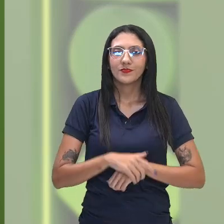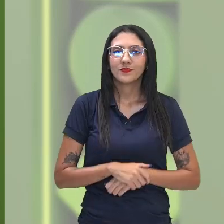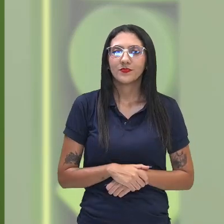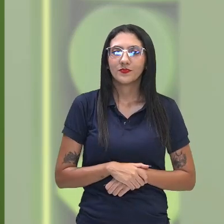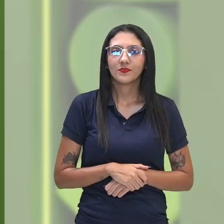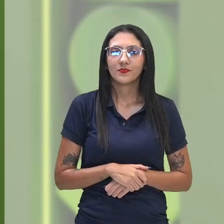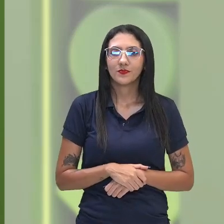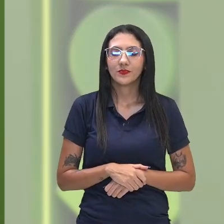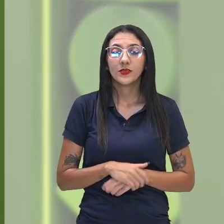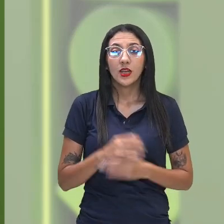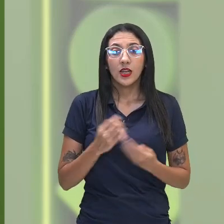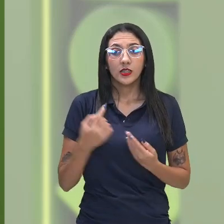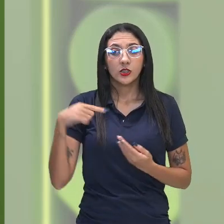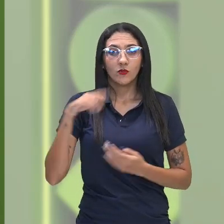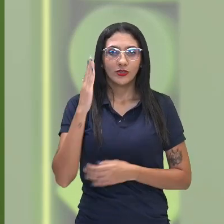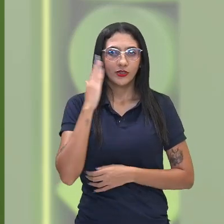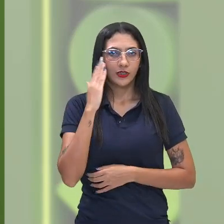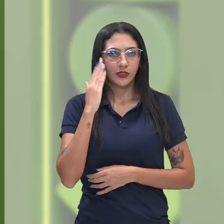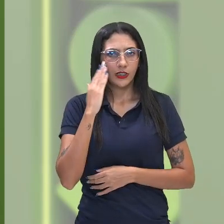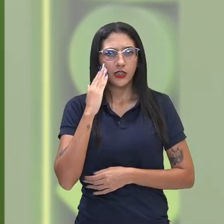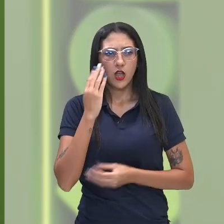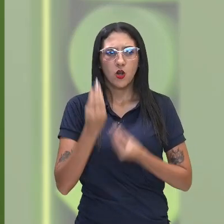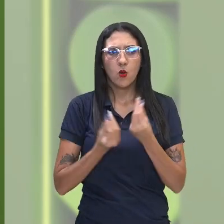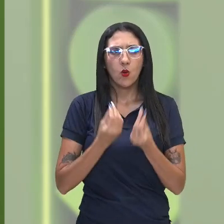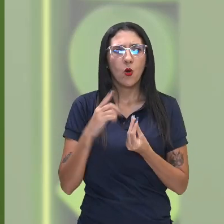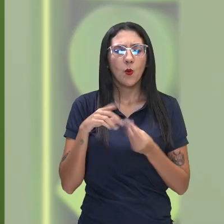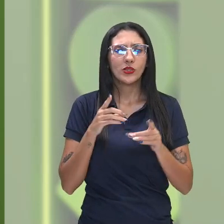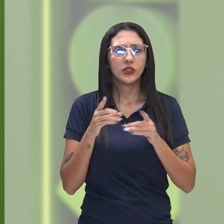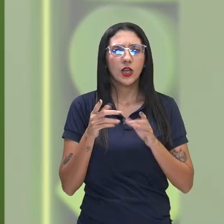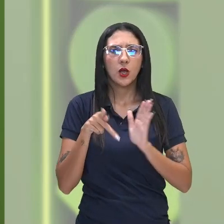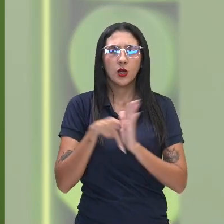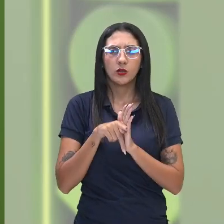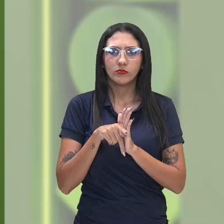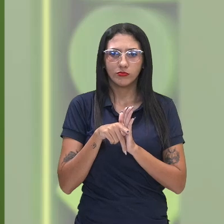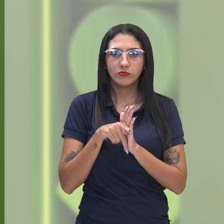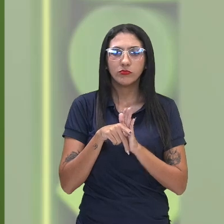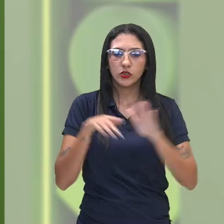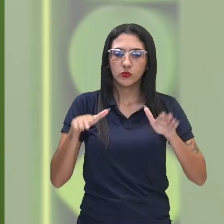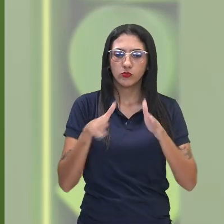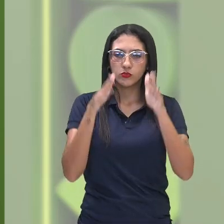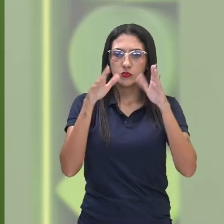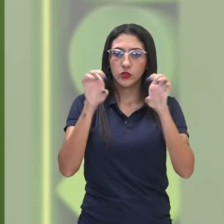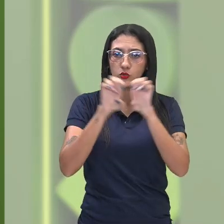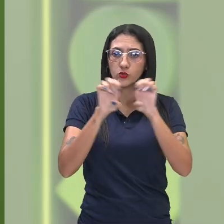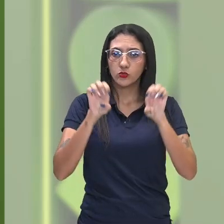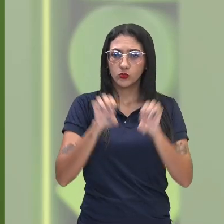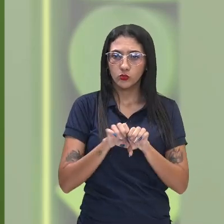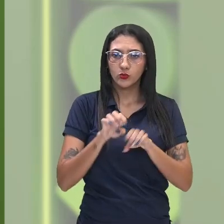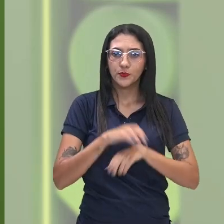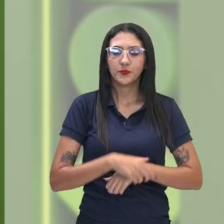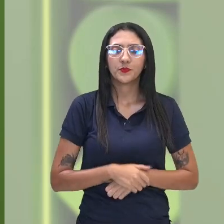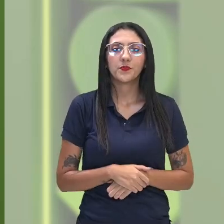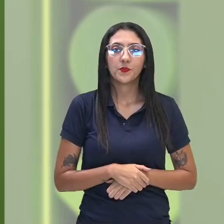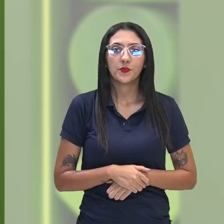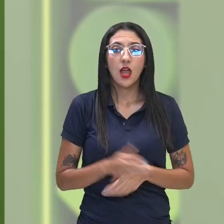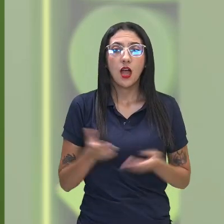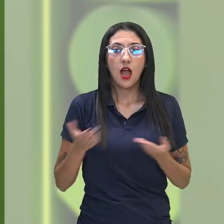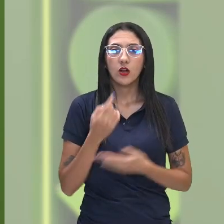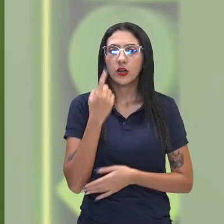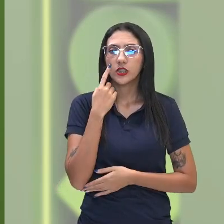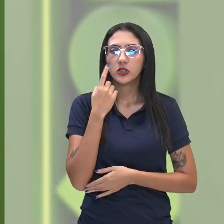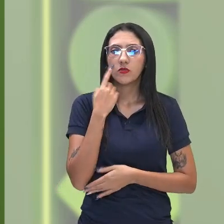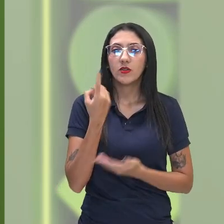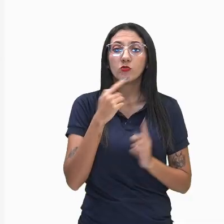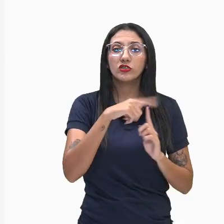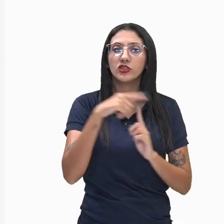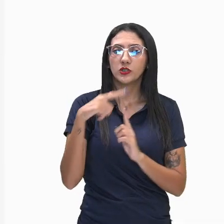então entender um pouco dessa dinâmica, né? As partes de um vulcão. Agora a gente vai observar como estão classificados.